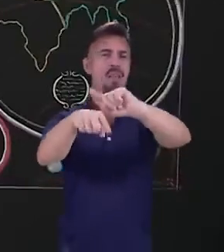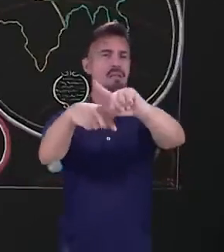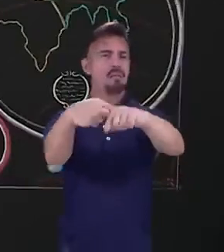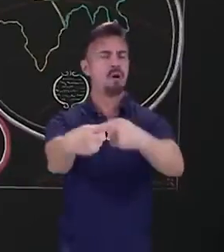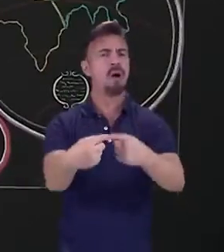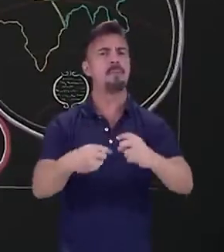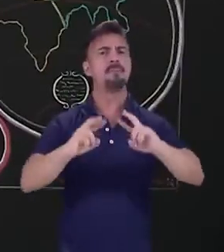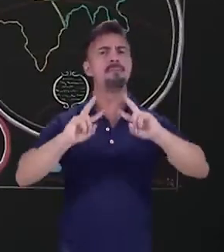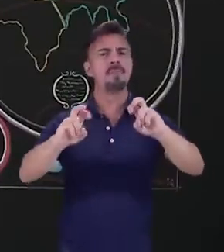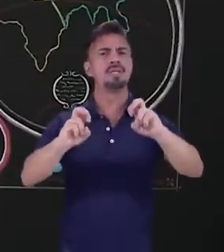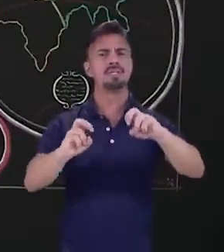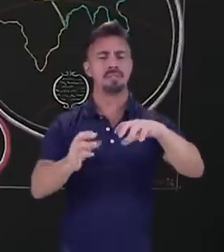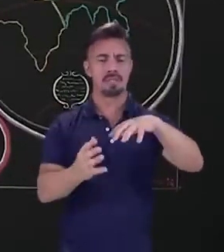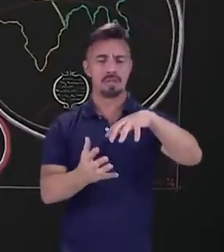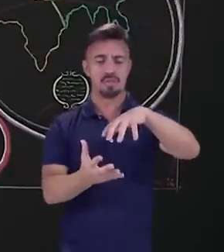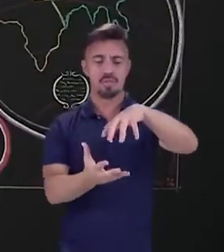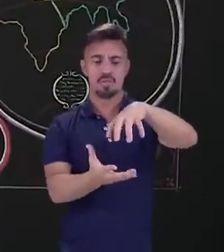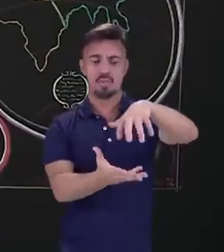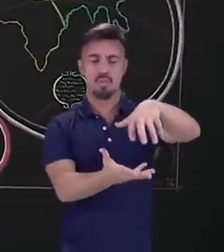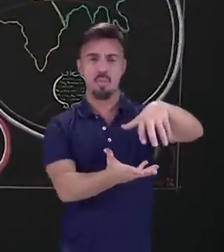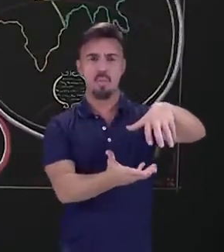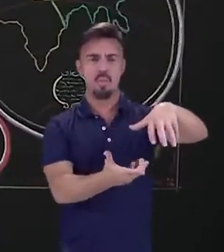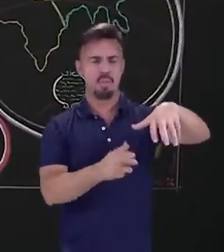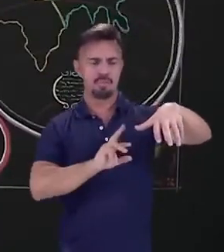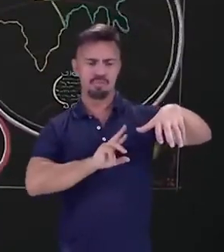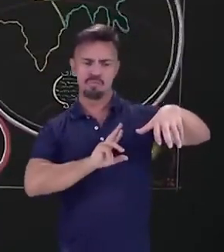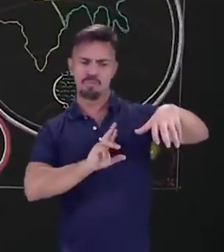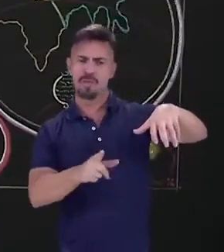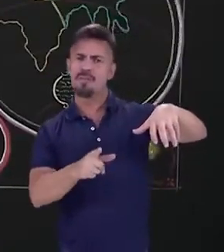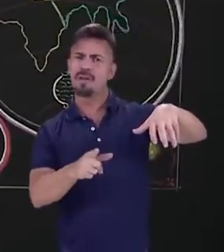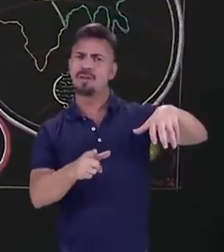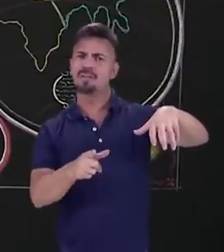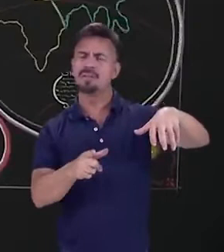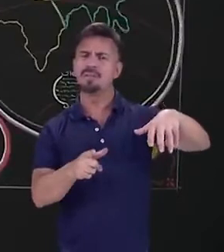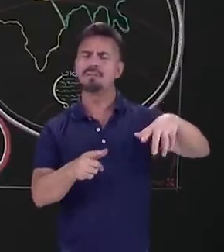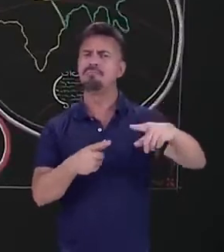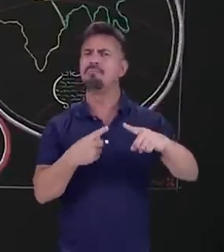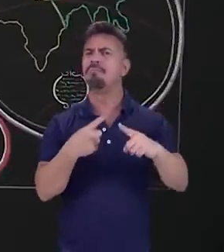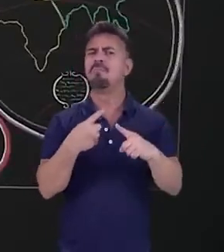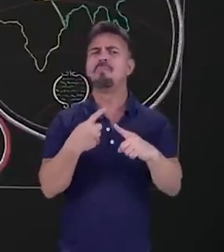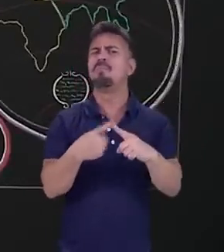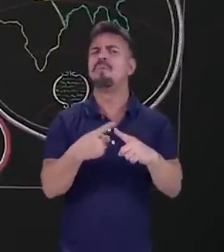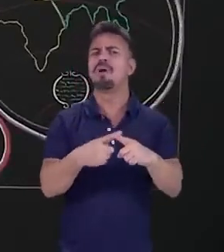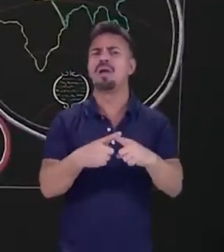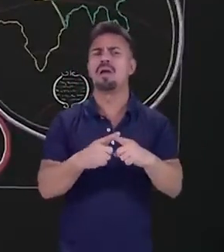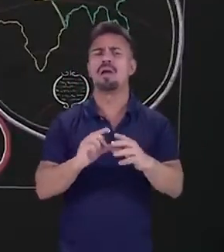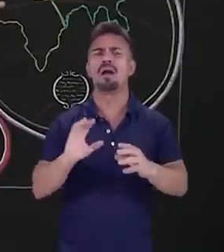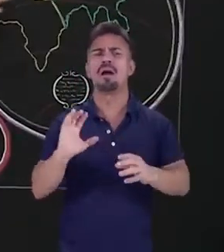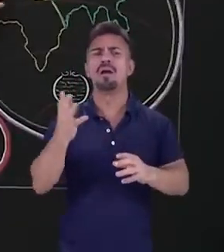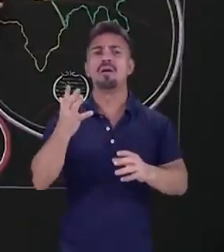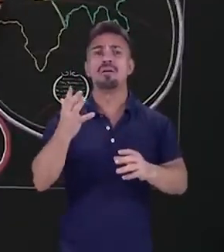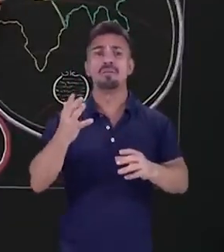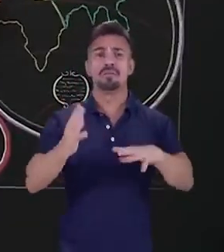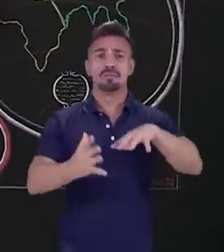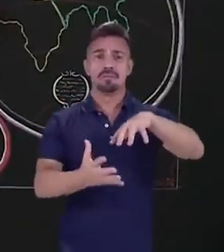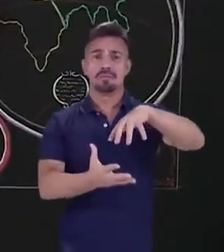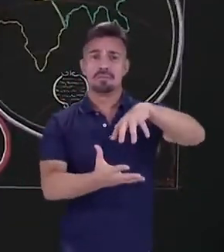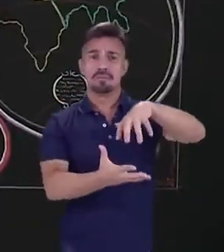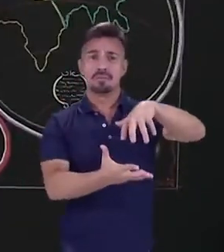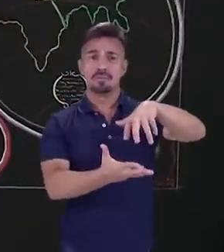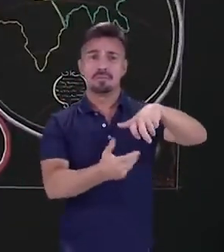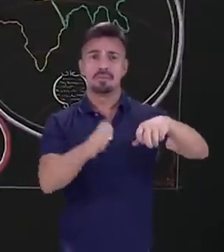você iria perceber que o mundo é retratado de uma forma diferente. A essa altura você já entendeu por quê. O que acontece? O mundo conhecido